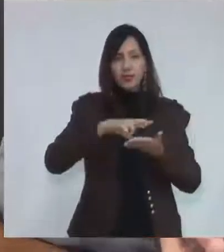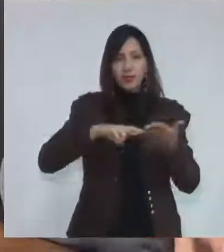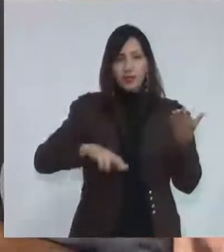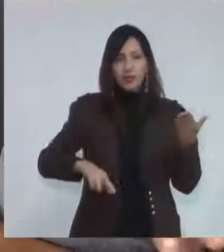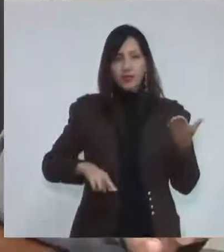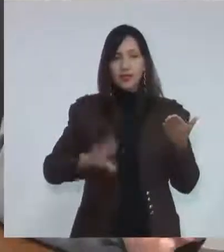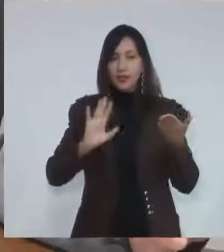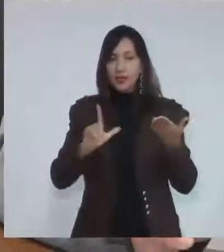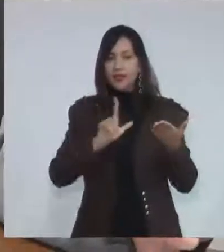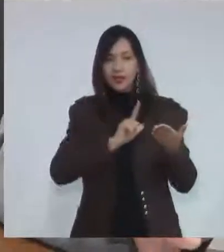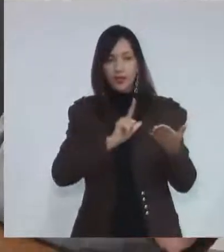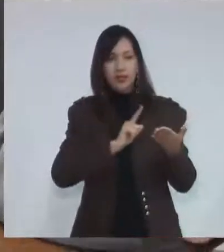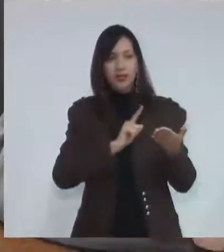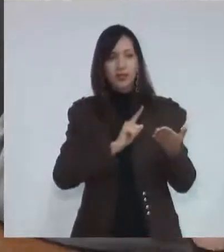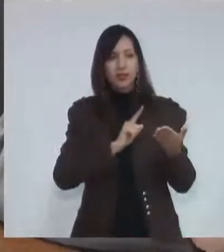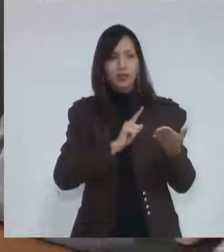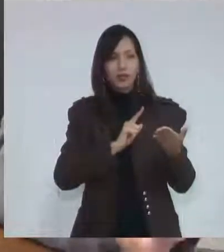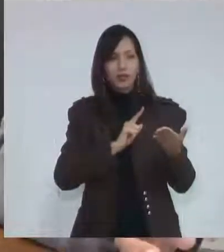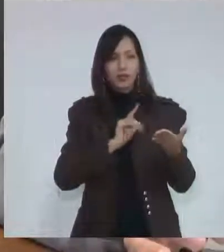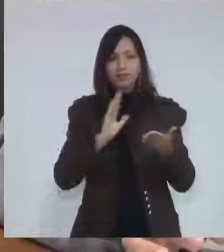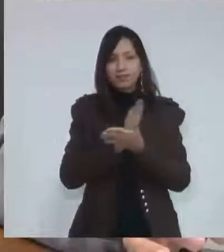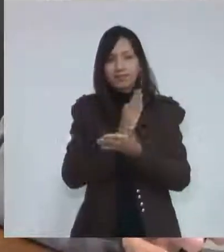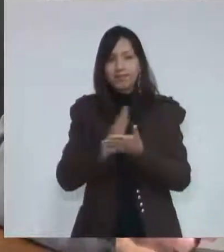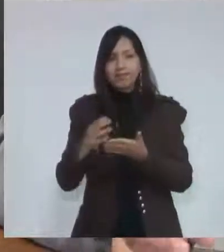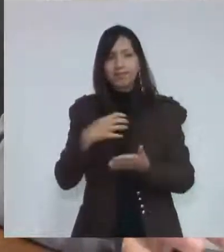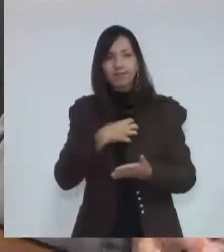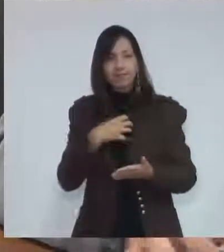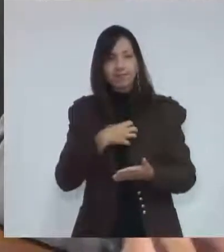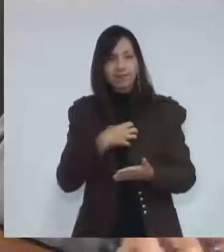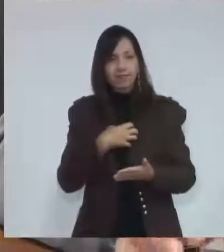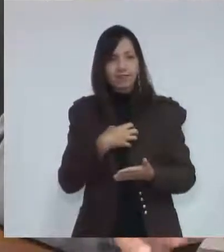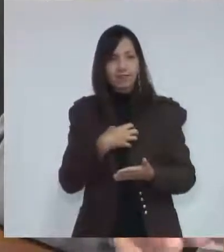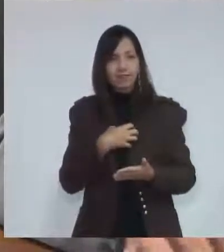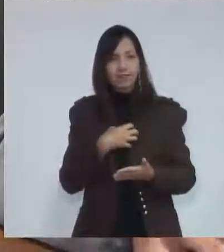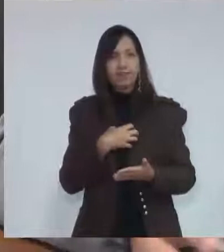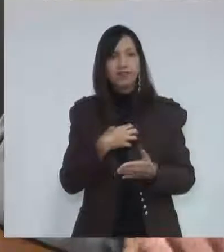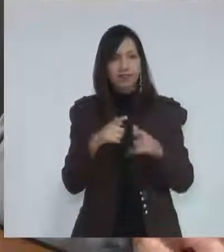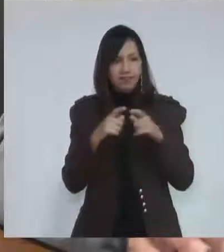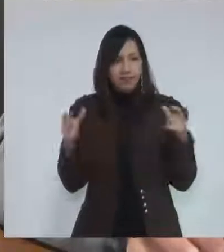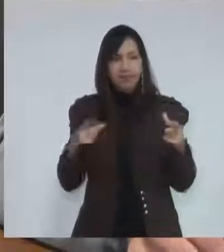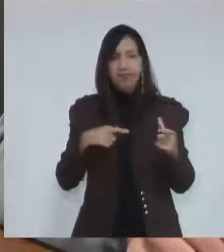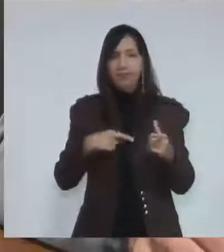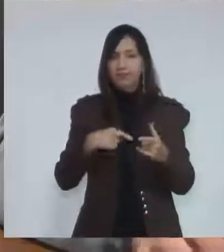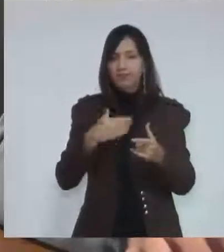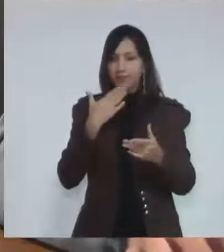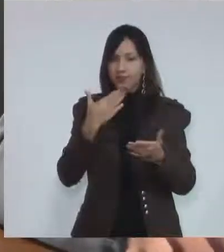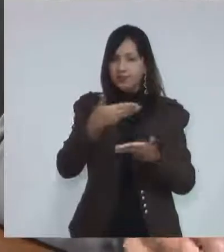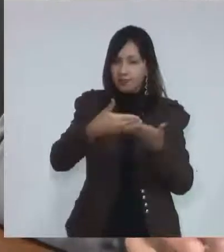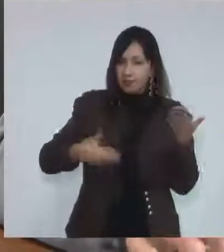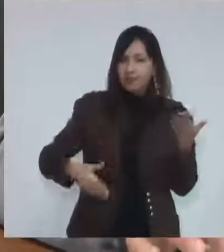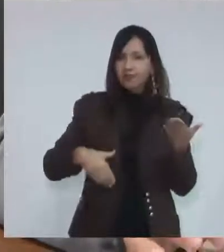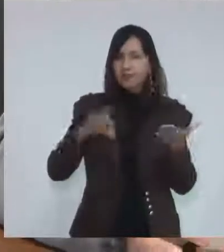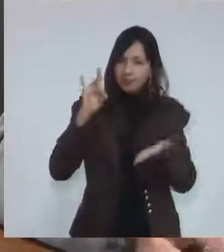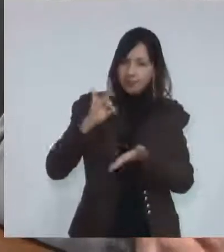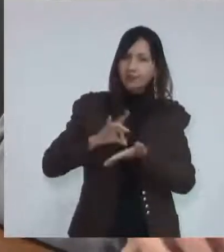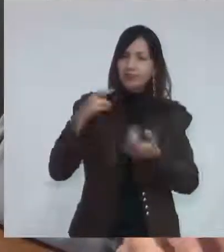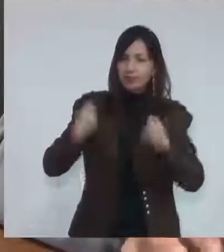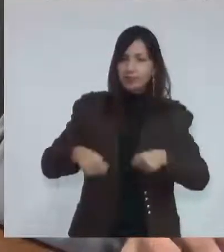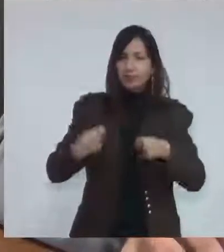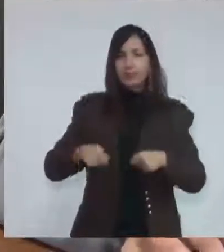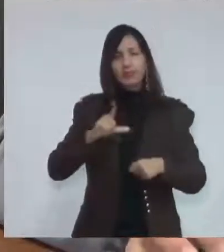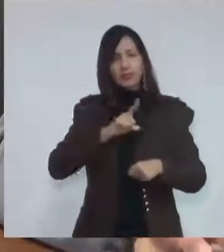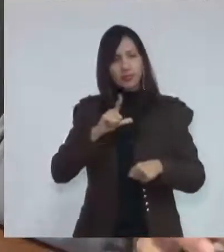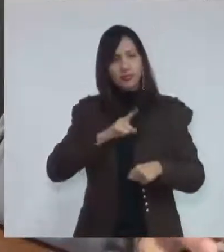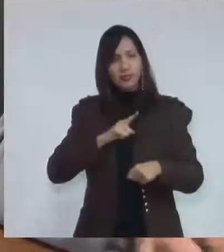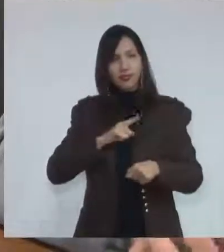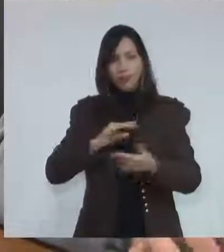Isso demanda, né, em determinados casos, eu não estou generalizando, eu acho que tem muitos requerimentos que são legítimos e necessários, mas quando você tem